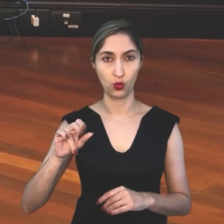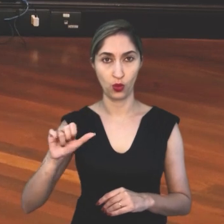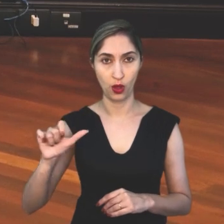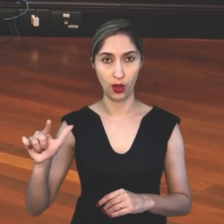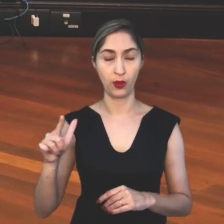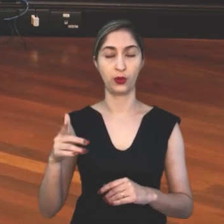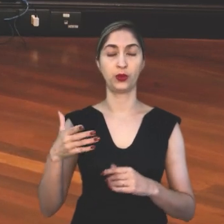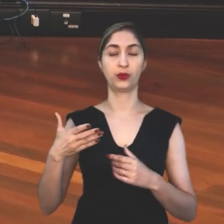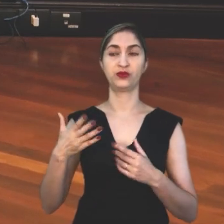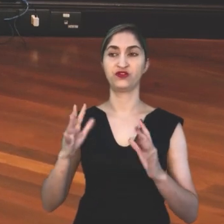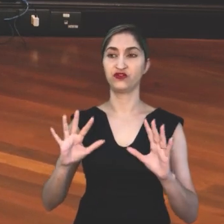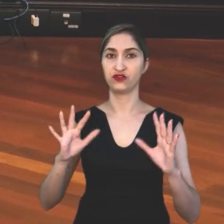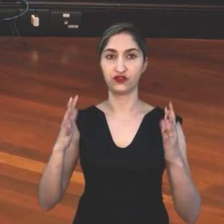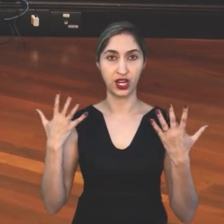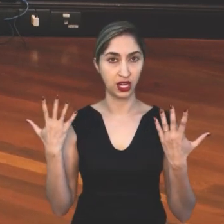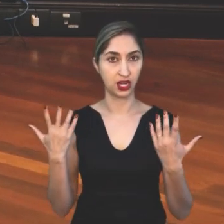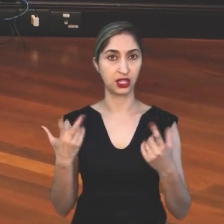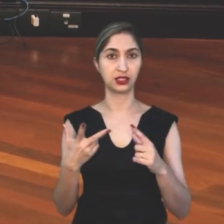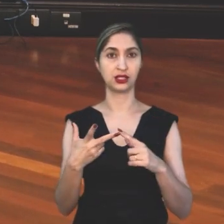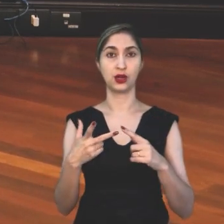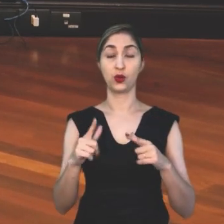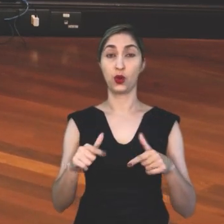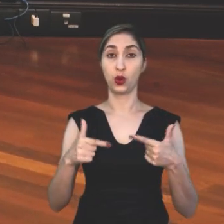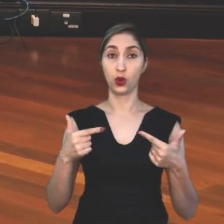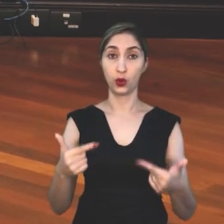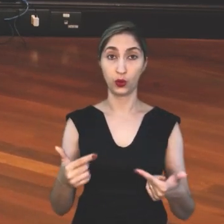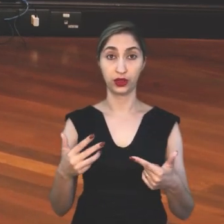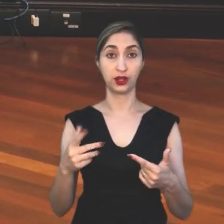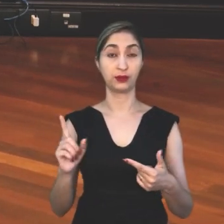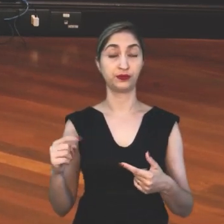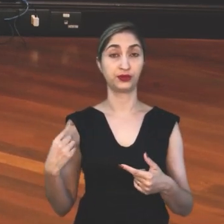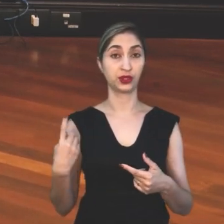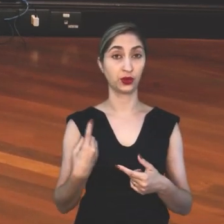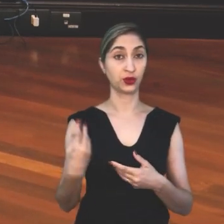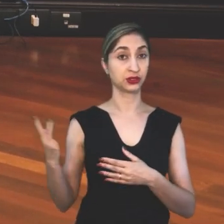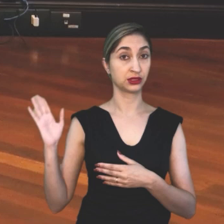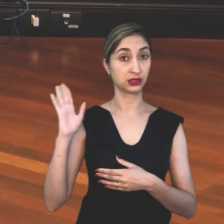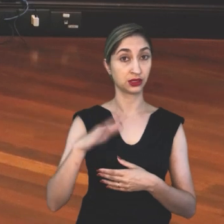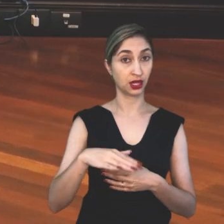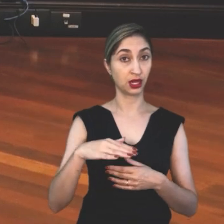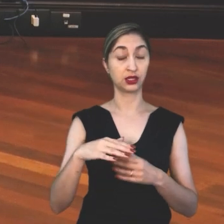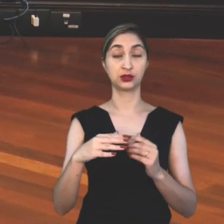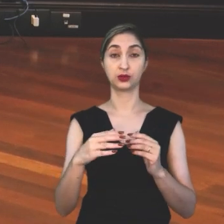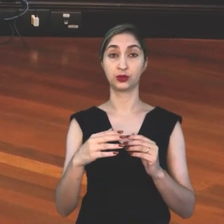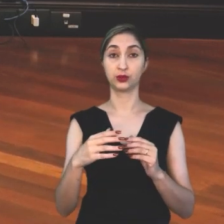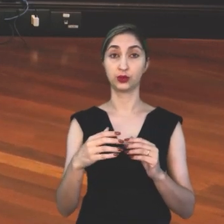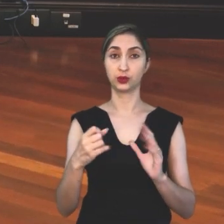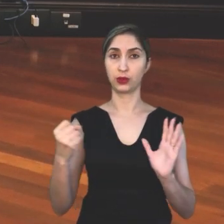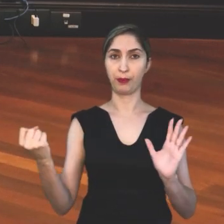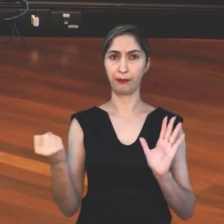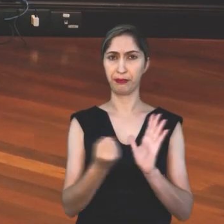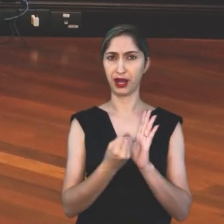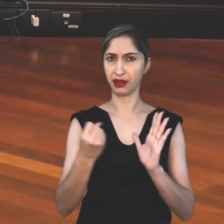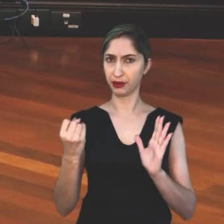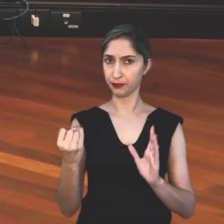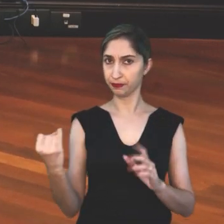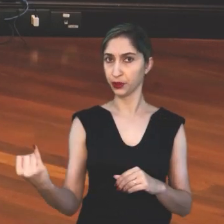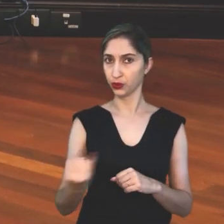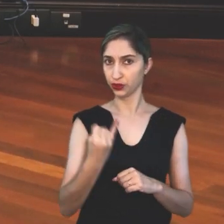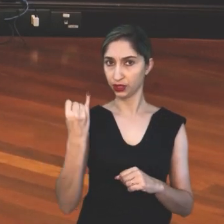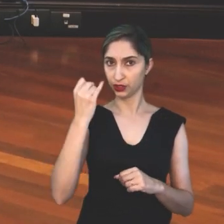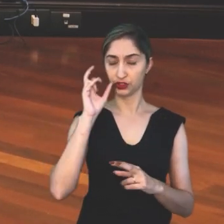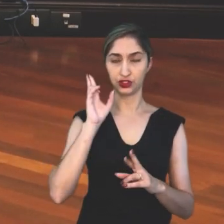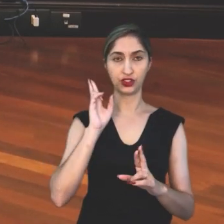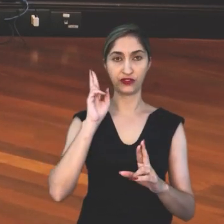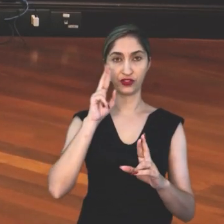especiais. Então, ritos de passagem, às vezes celebrações, festas, lutas. Então, assim, a gente traz um símbolo que é